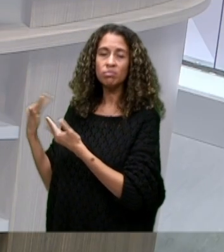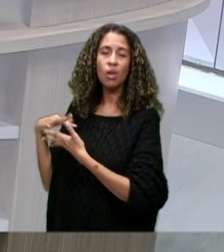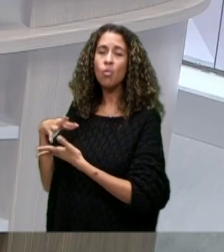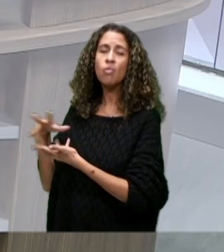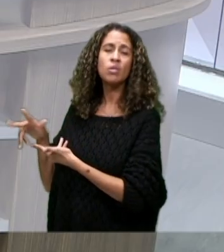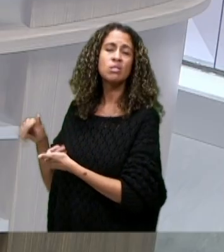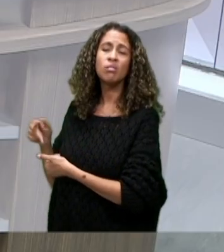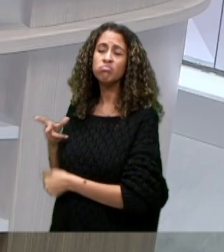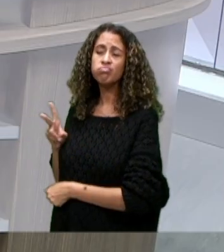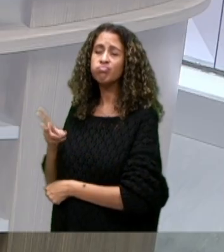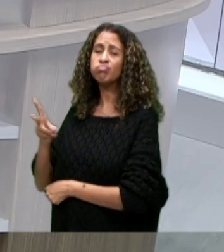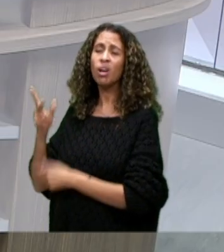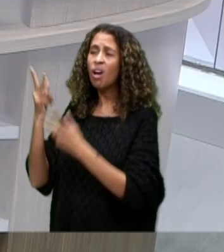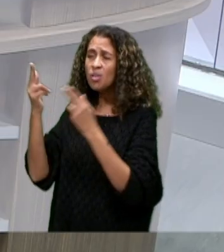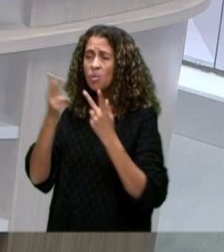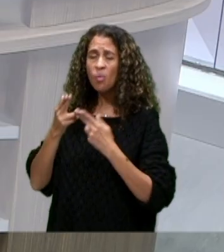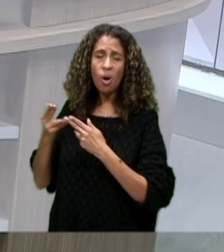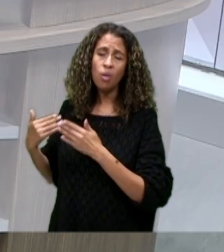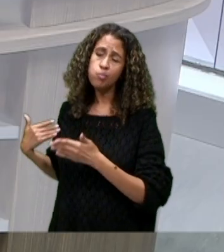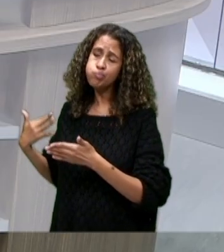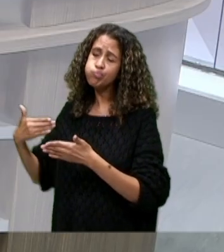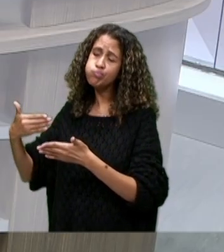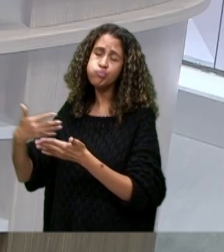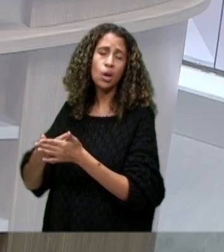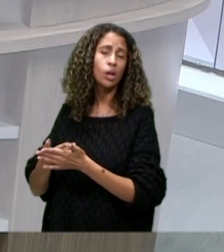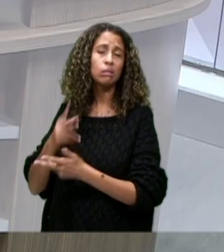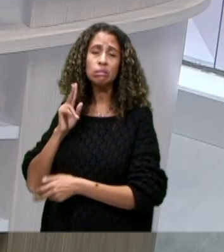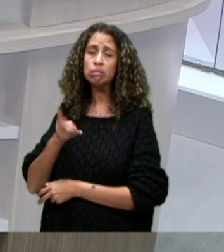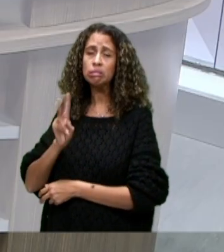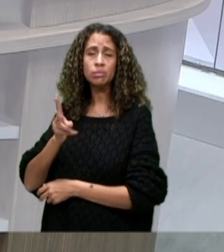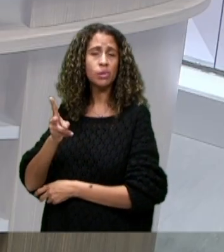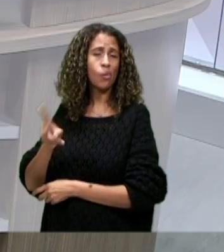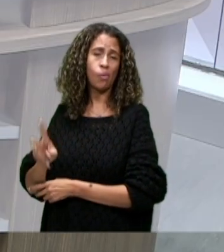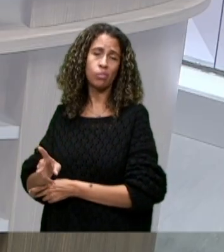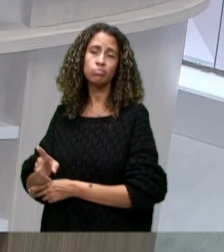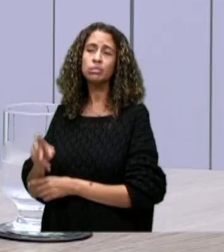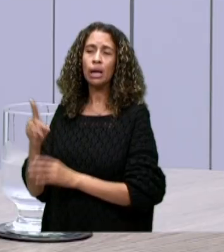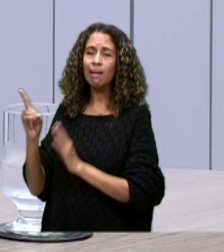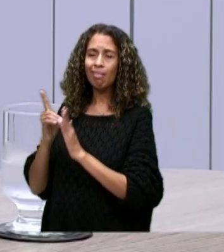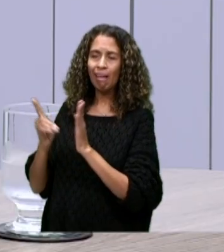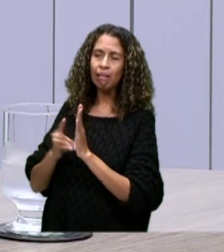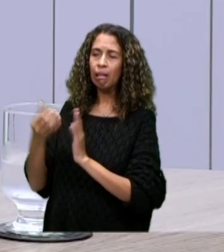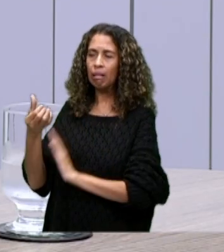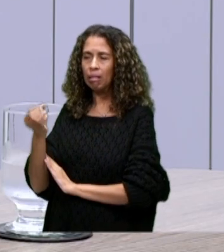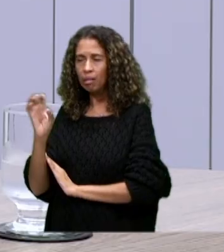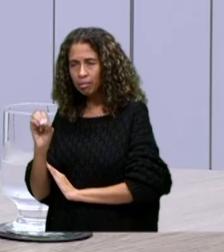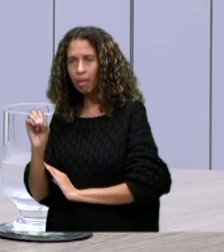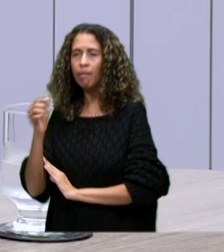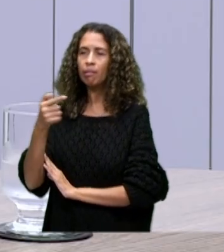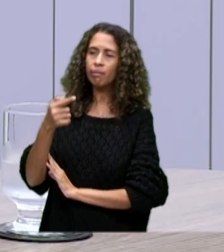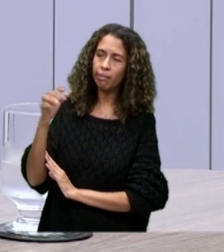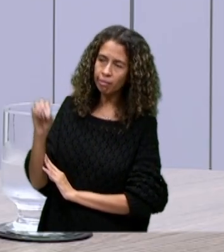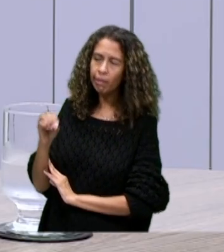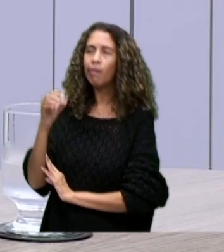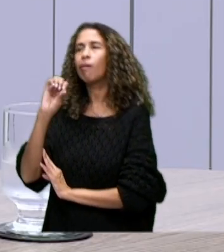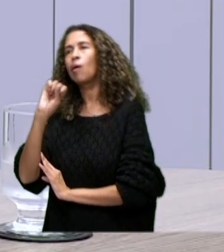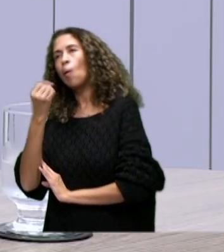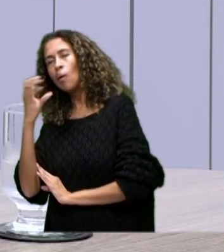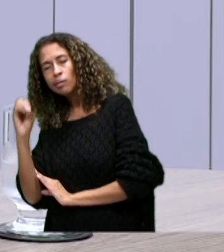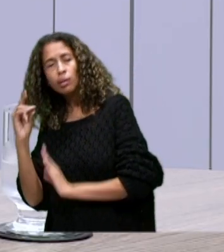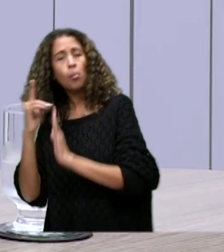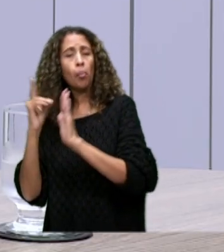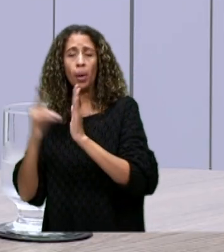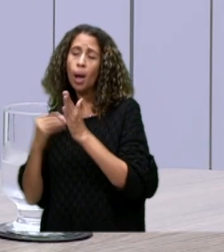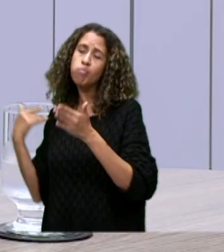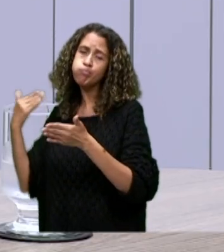acho. É igual para todo mundo praticamente, seja os anos 60, 70, 80, que é meio quando começou